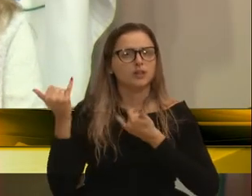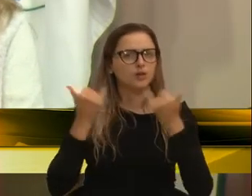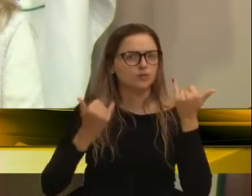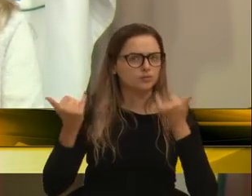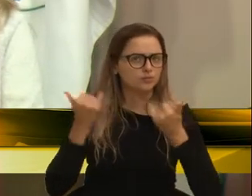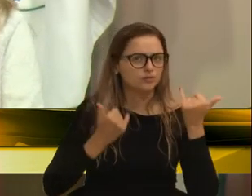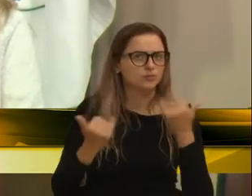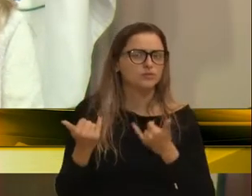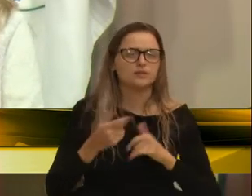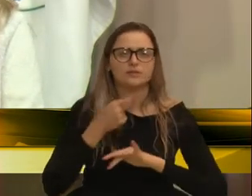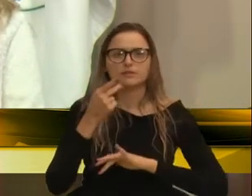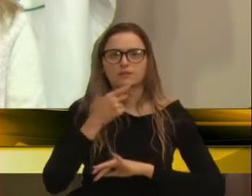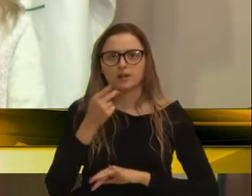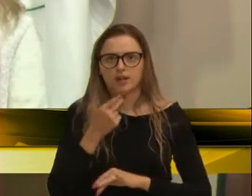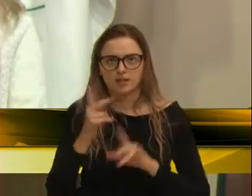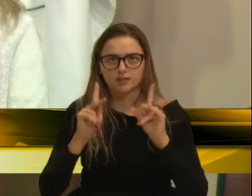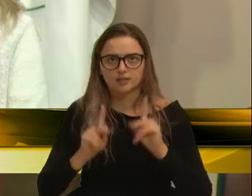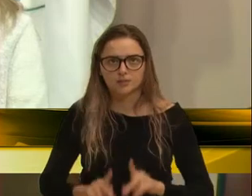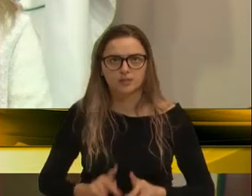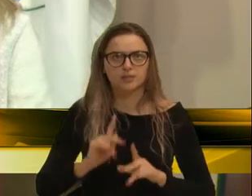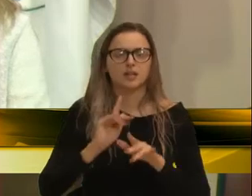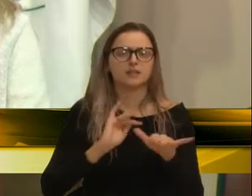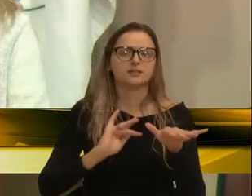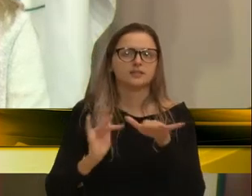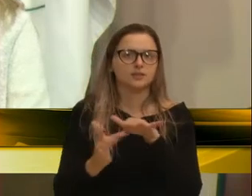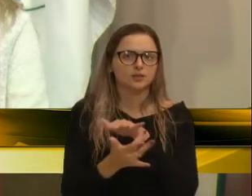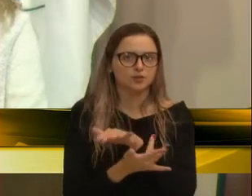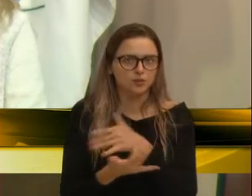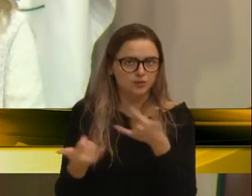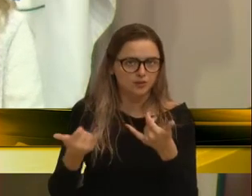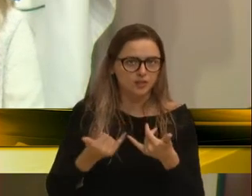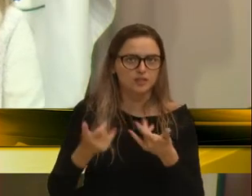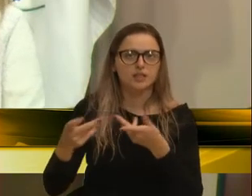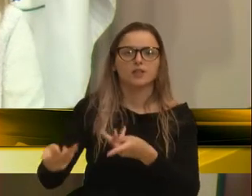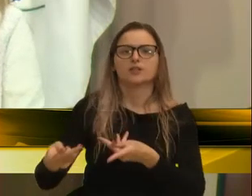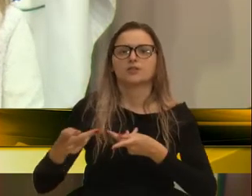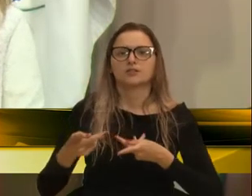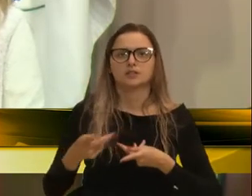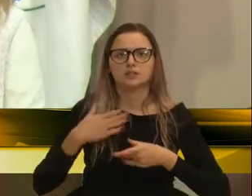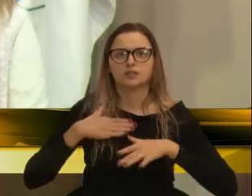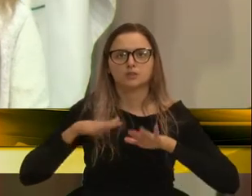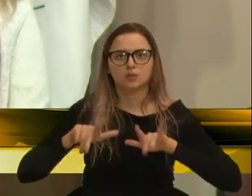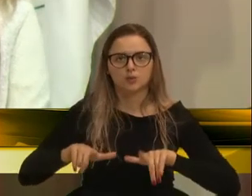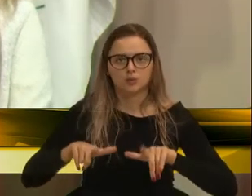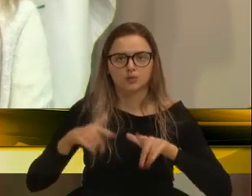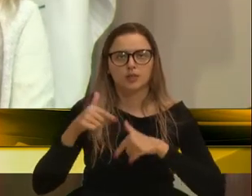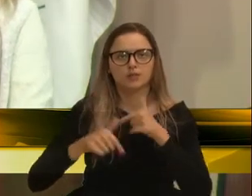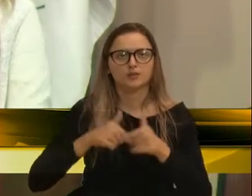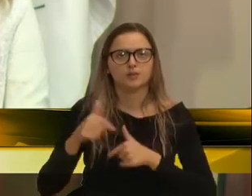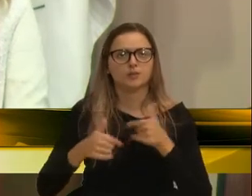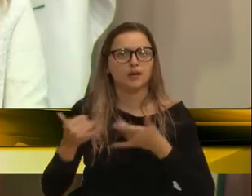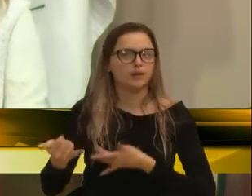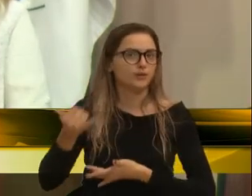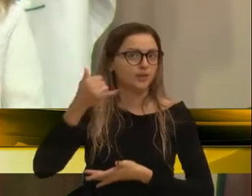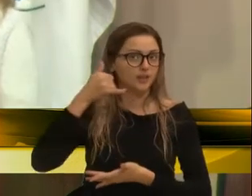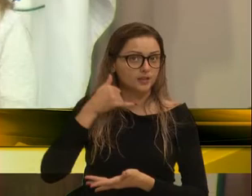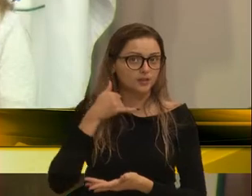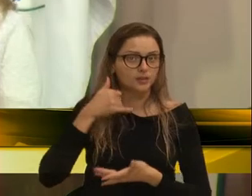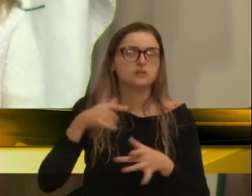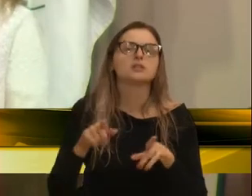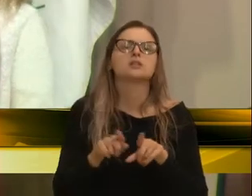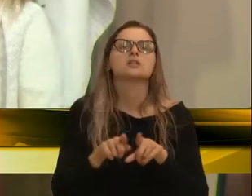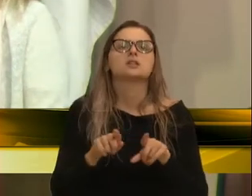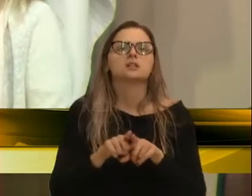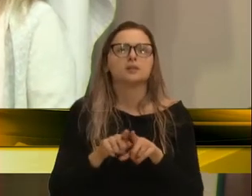diversas manifestações via redes sociais, visitas no gabinete, telefonemas, inclusive